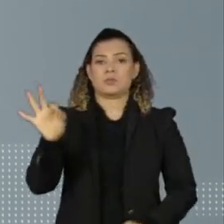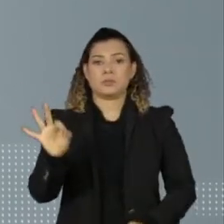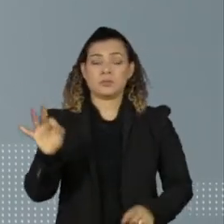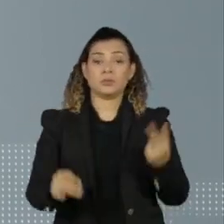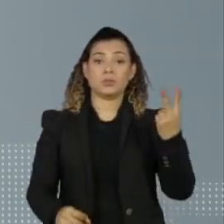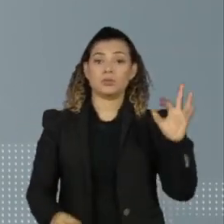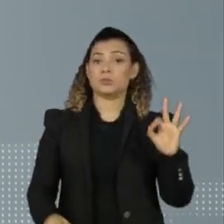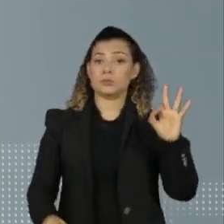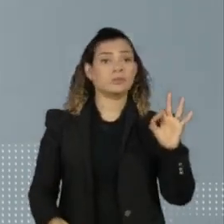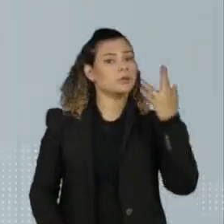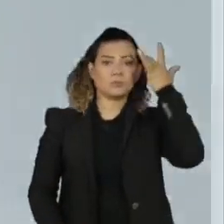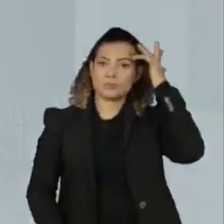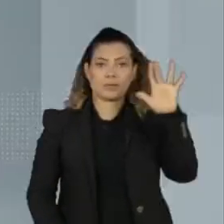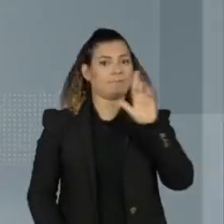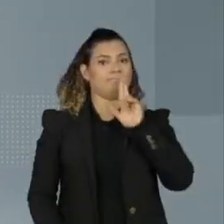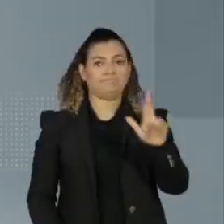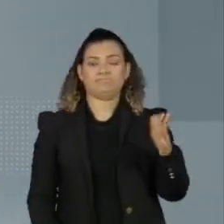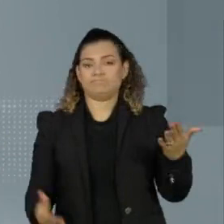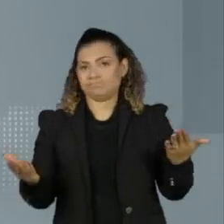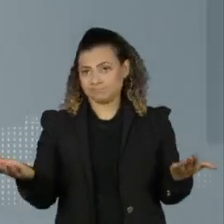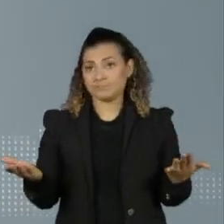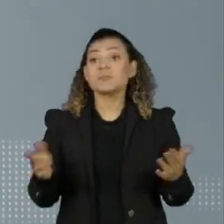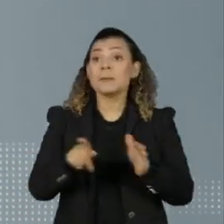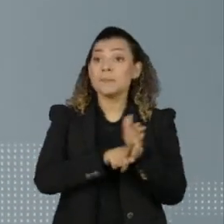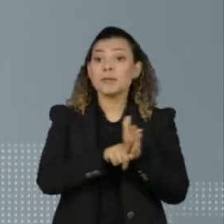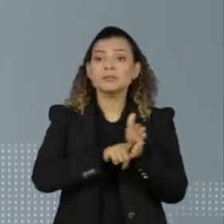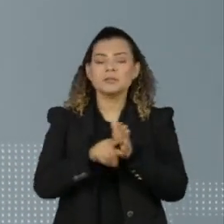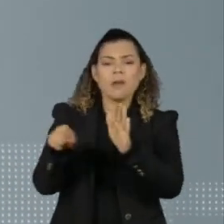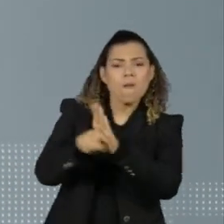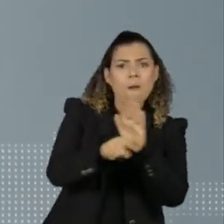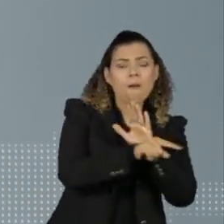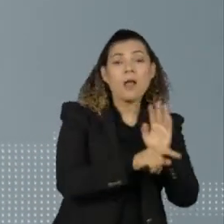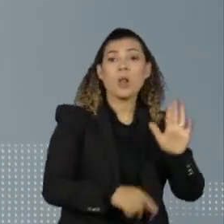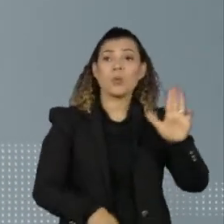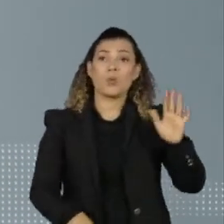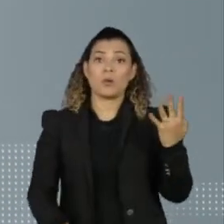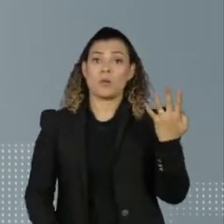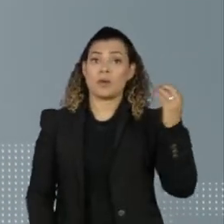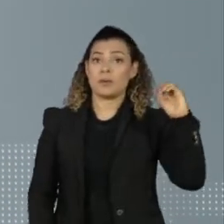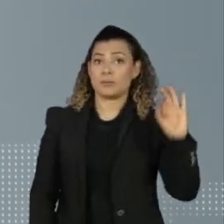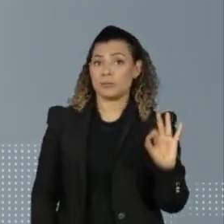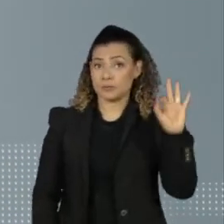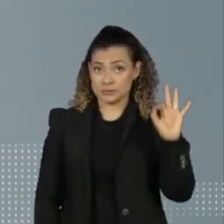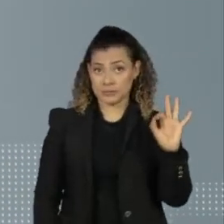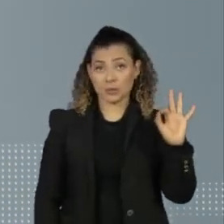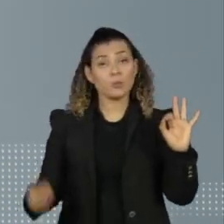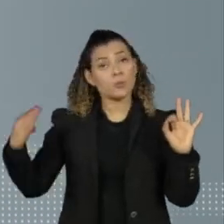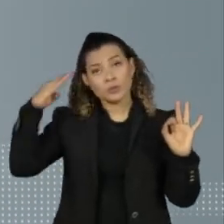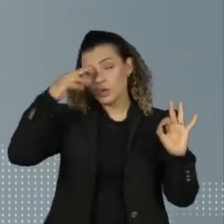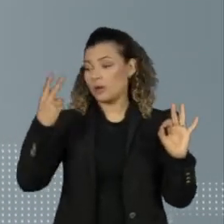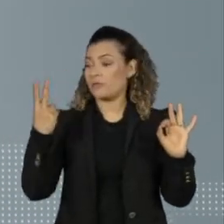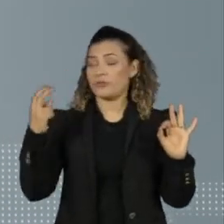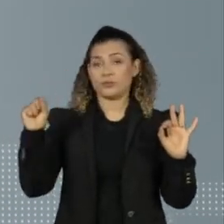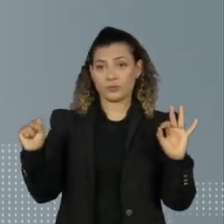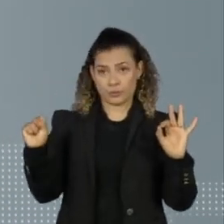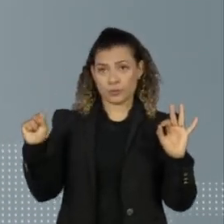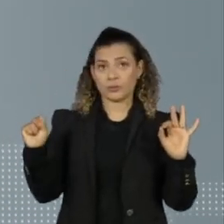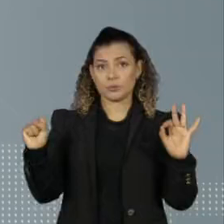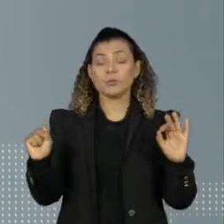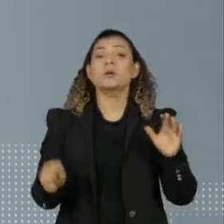dos eleitores afirmam não saber já na pesquisa espontânea Lula tem quarenta por cento dos votos Jair bolsonaro